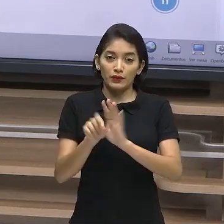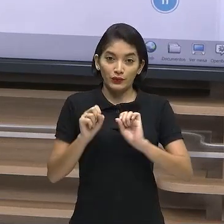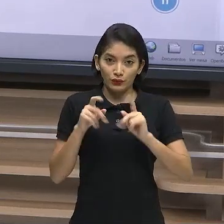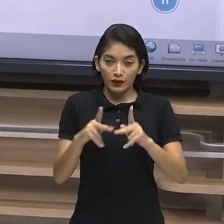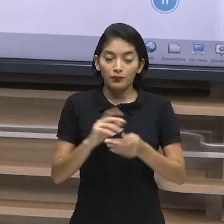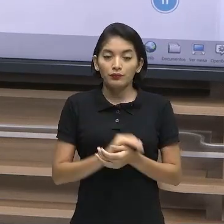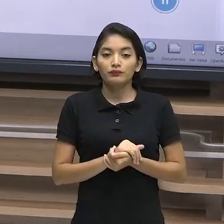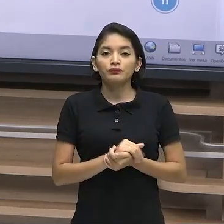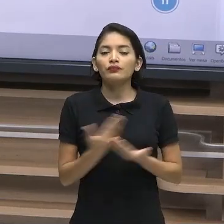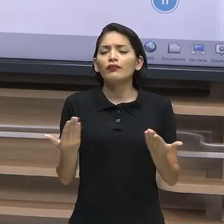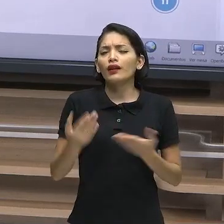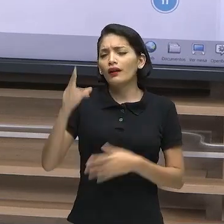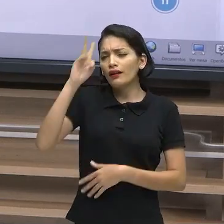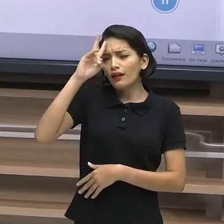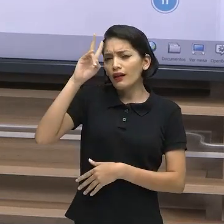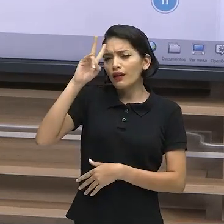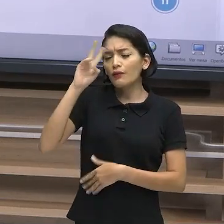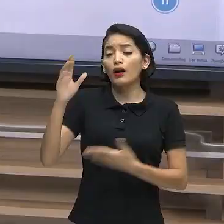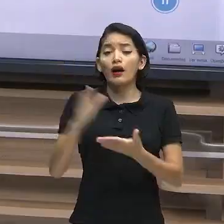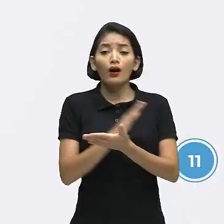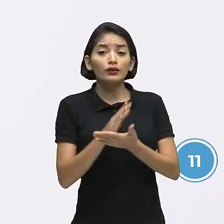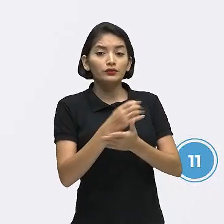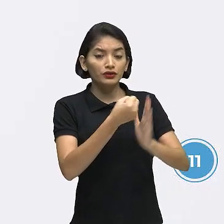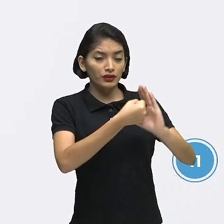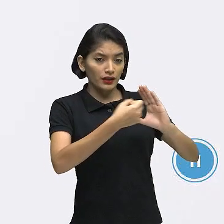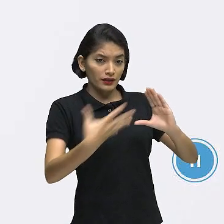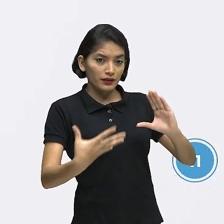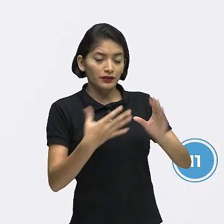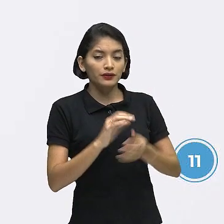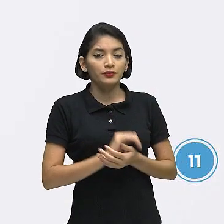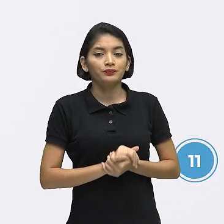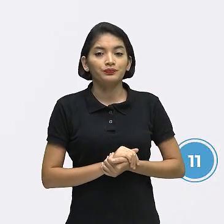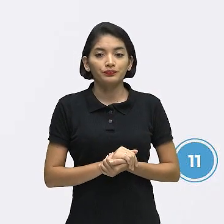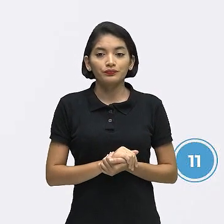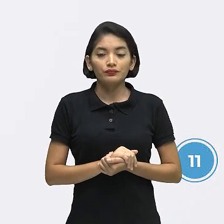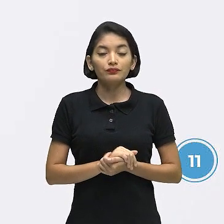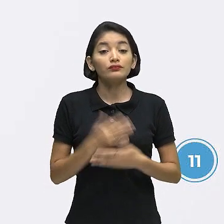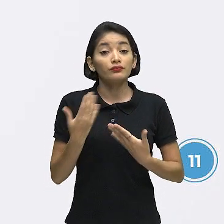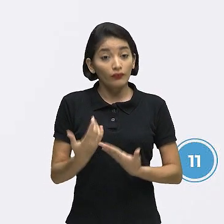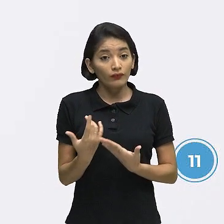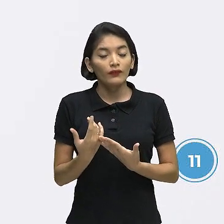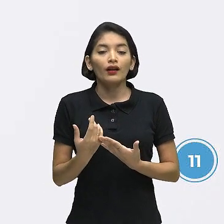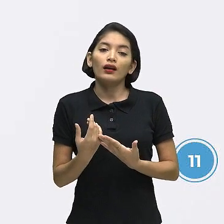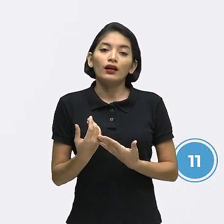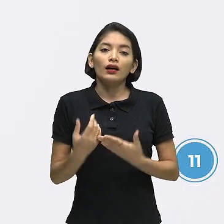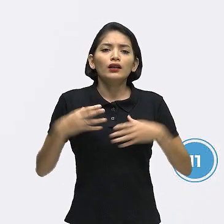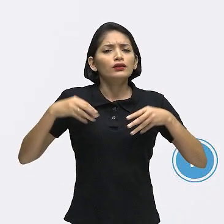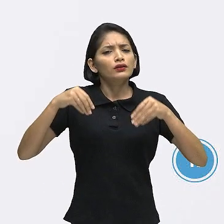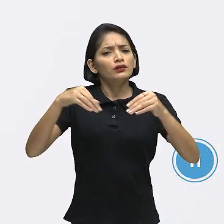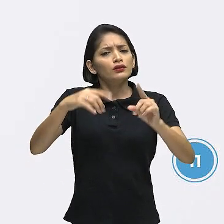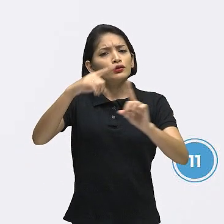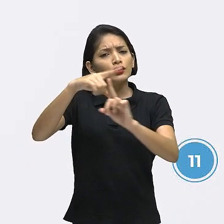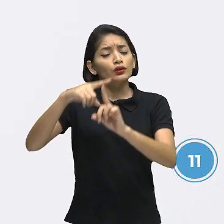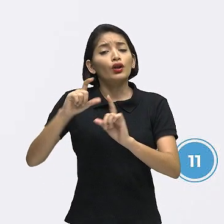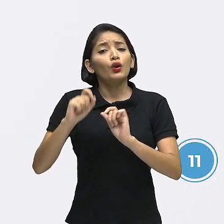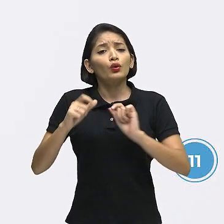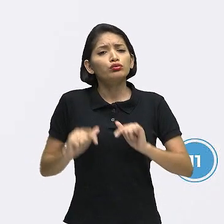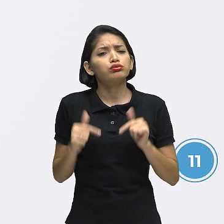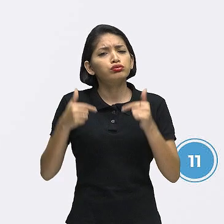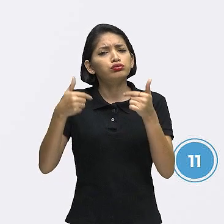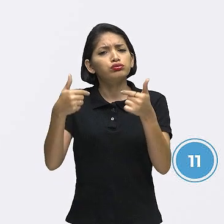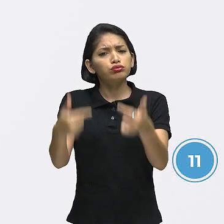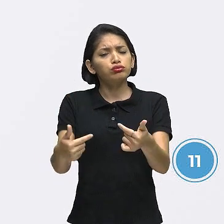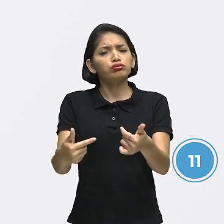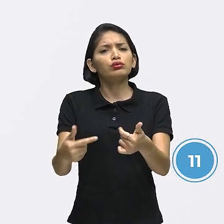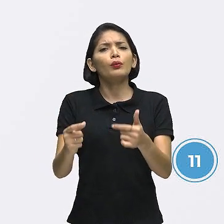gente vai relembrar um pouquinho essas características. Olha só. É um tipo de solo que sofre a ação dos